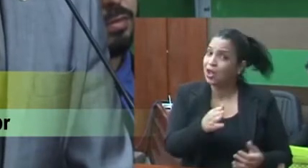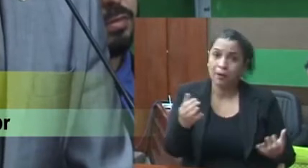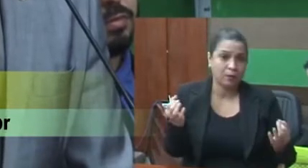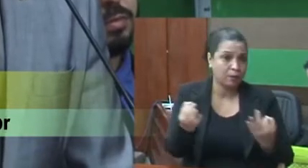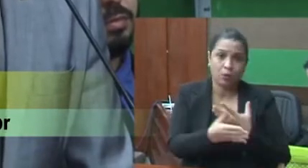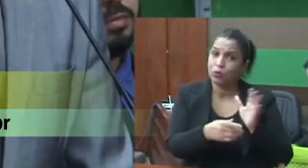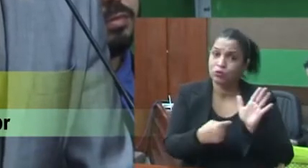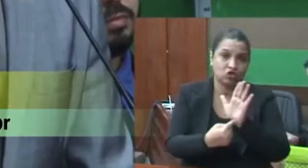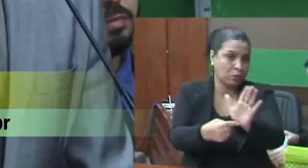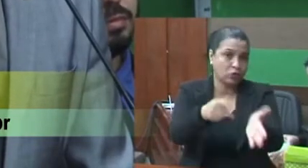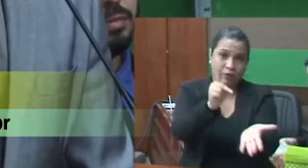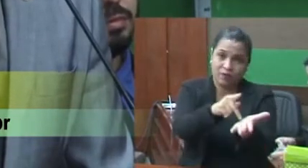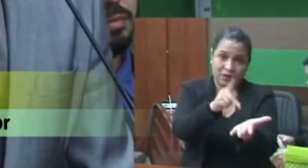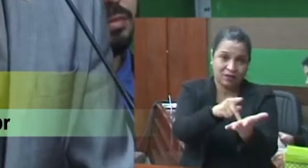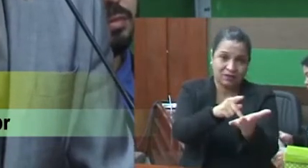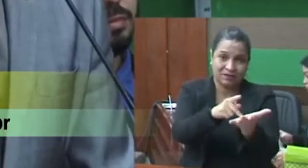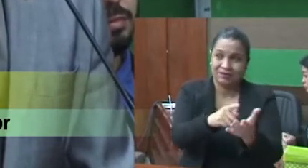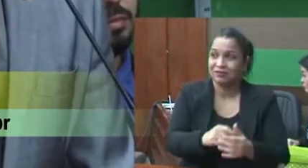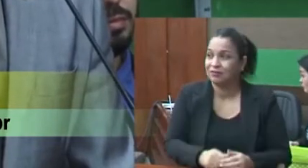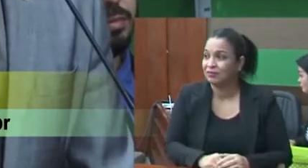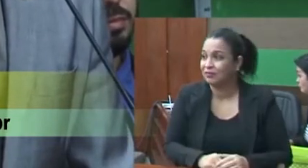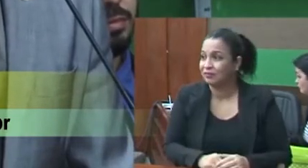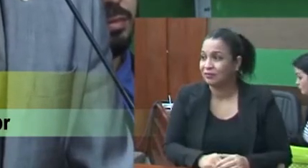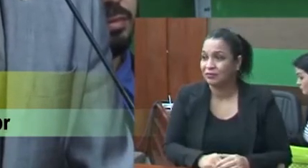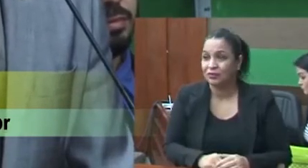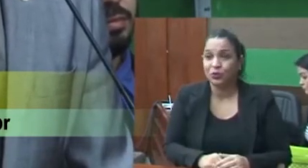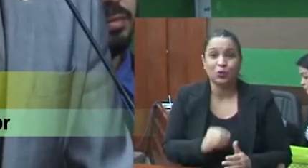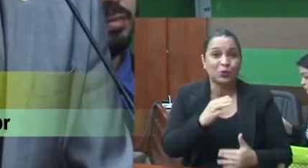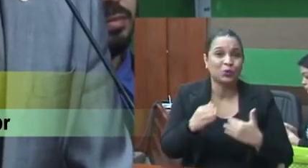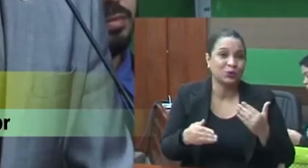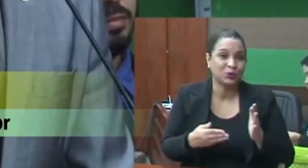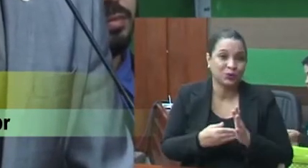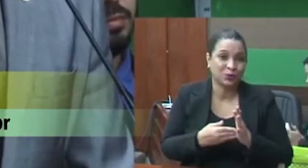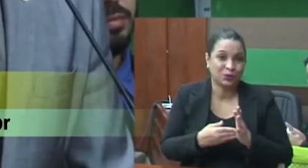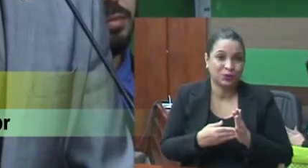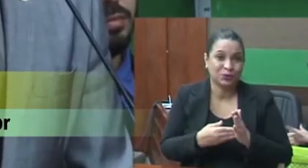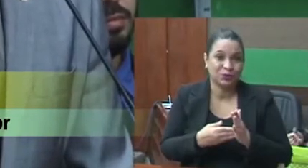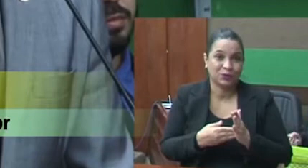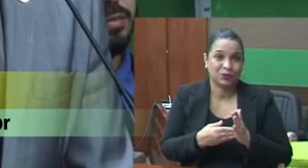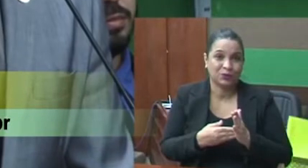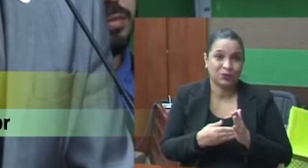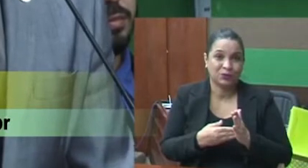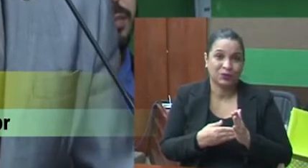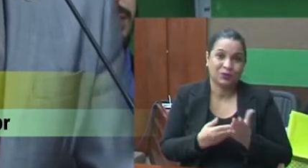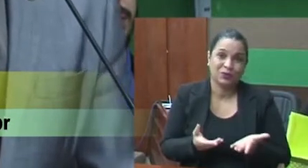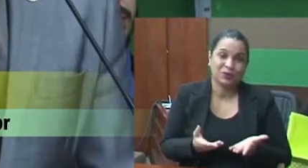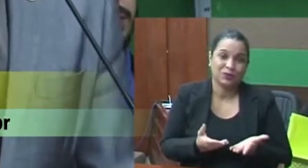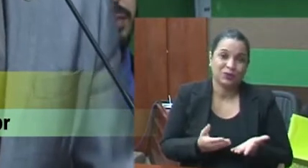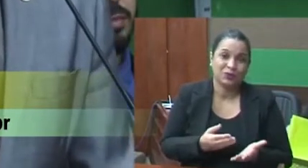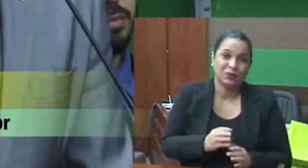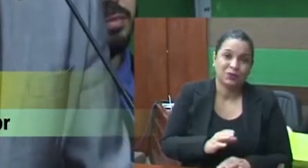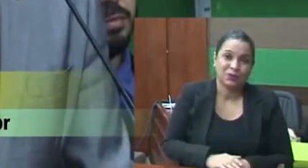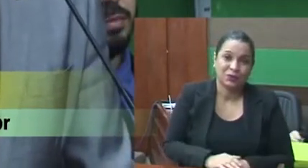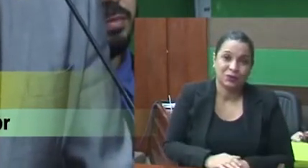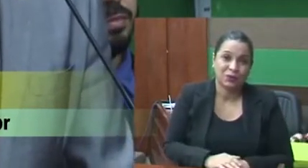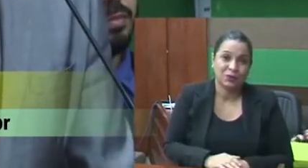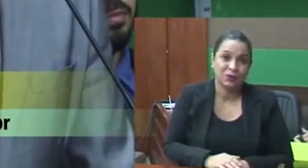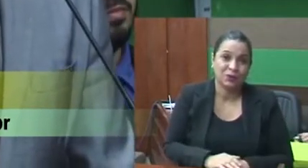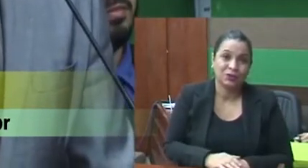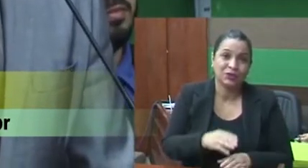apareceu. Nas mensagens editadas, inclusive sobre outubro de 2019, que ainda nem